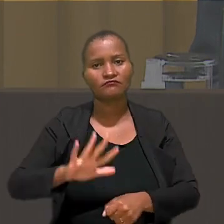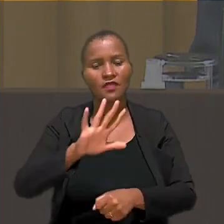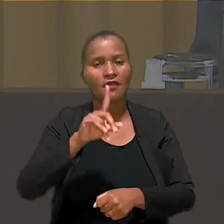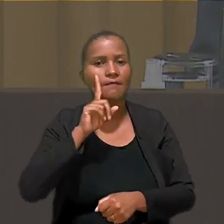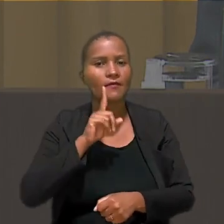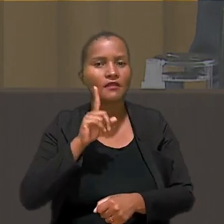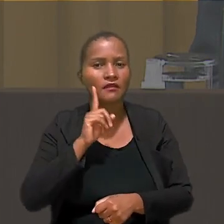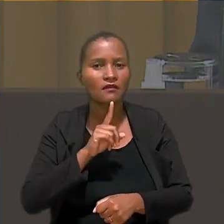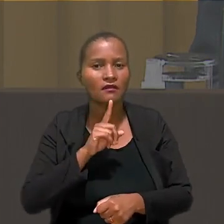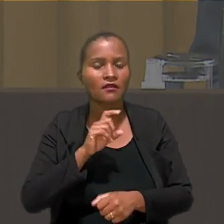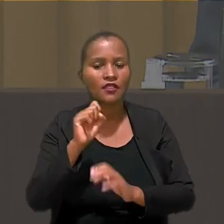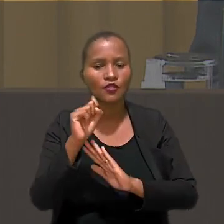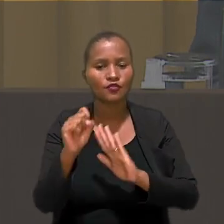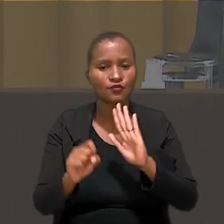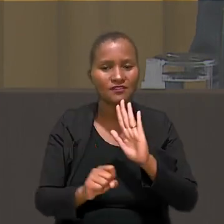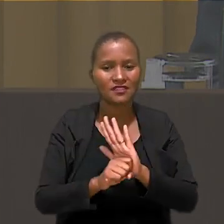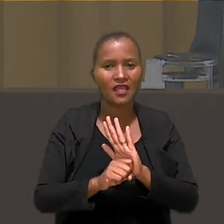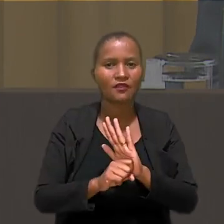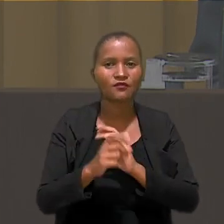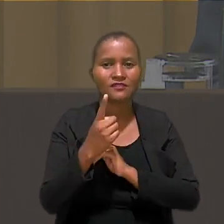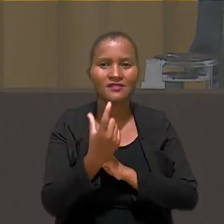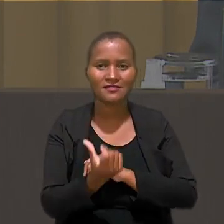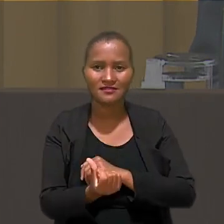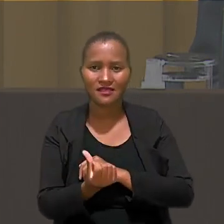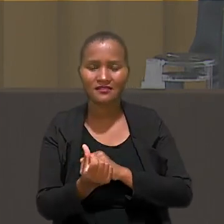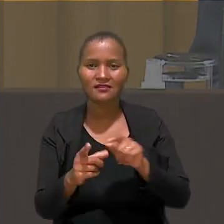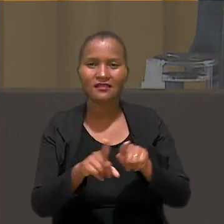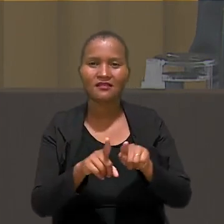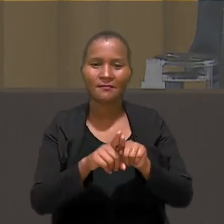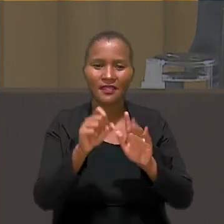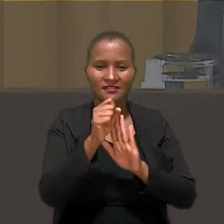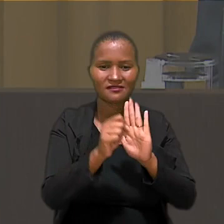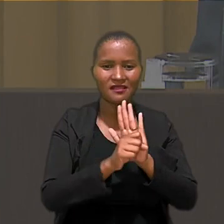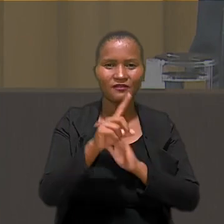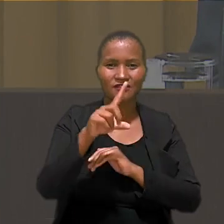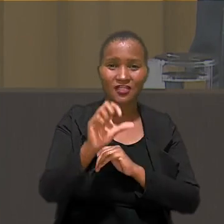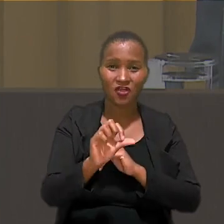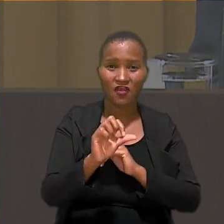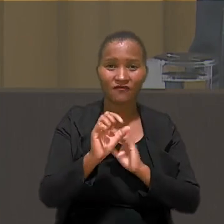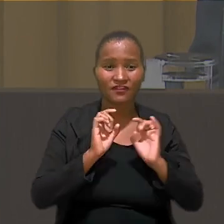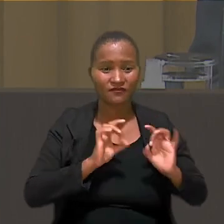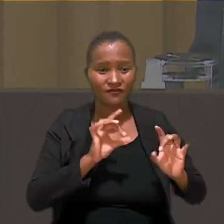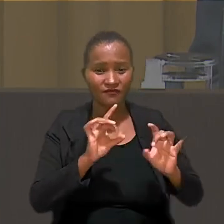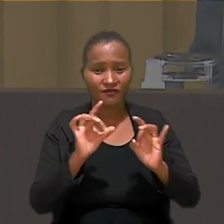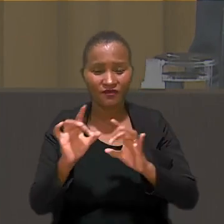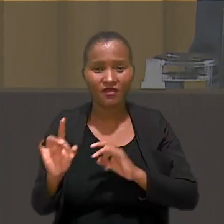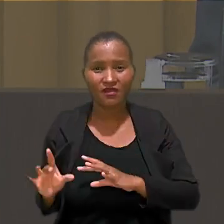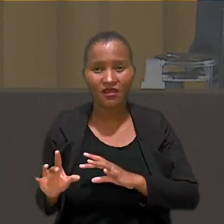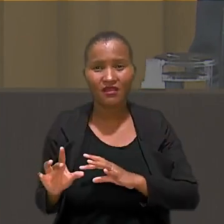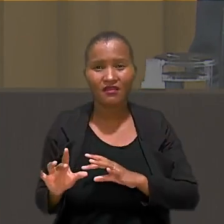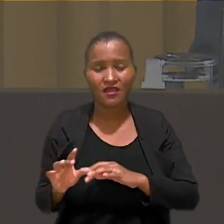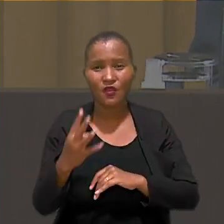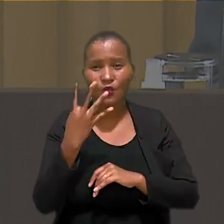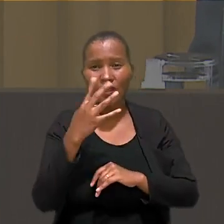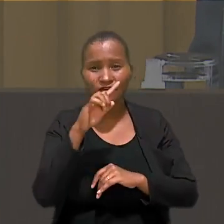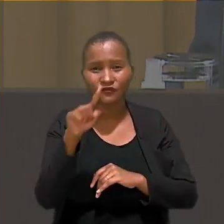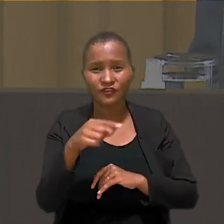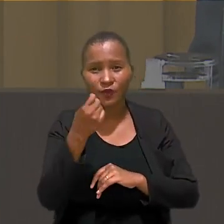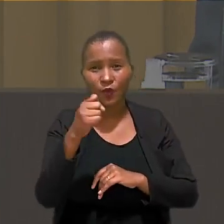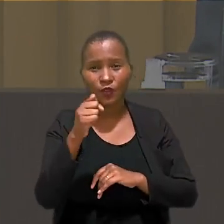Entre os séculos XVI e meados do século XIX, foram traficados cerca